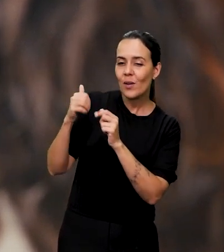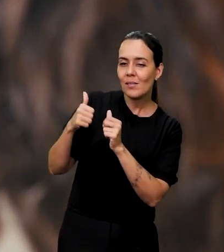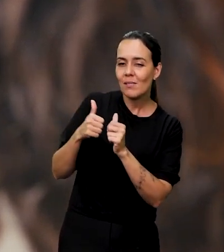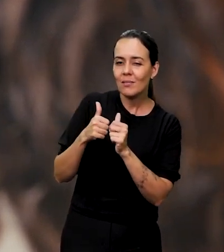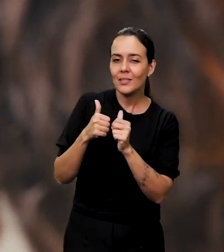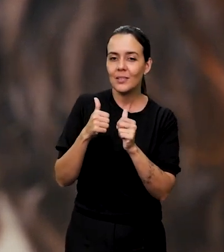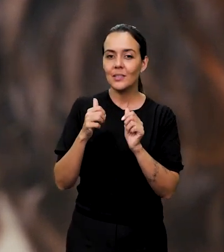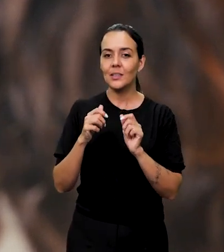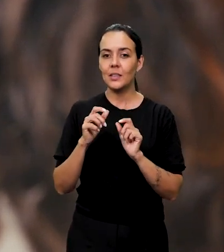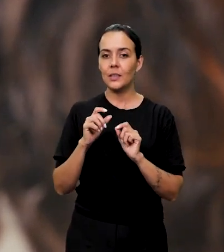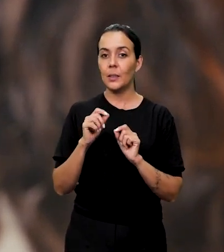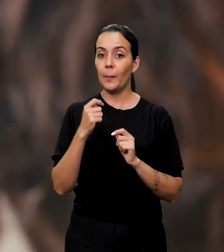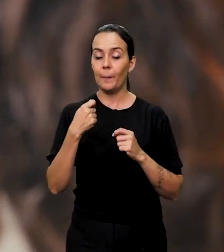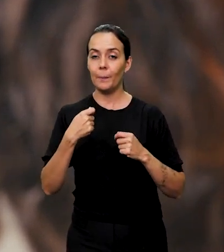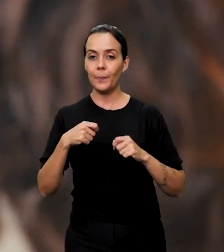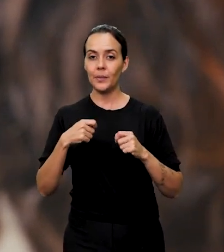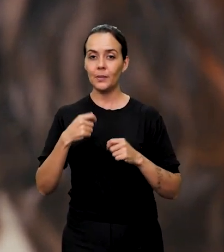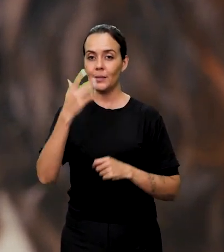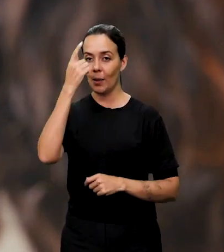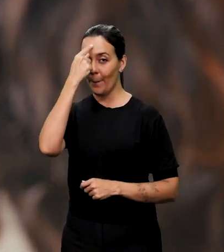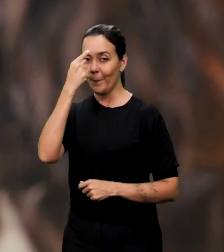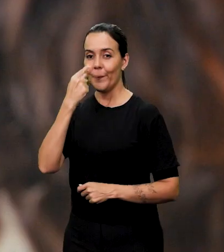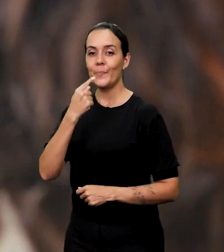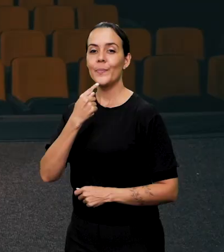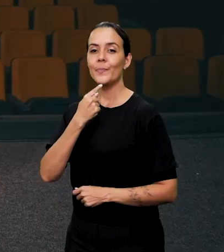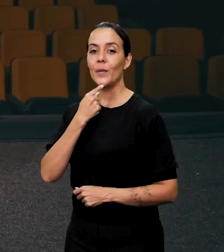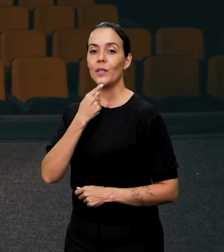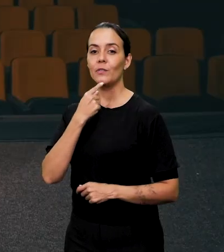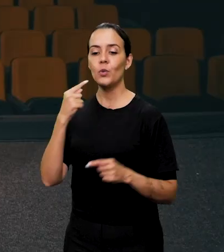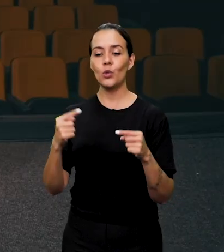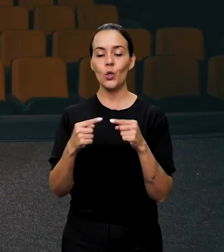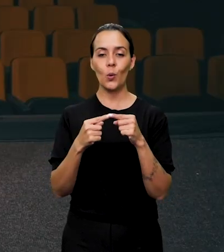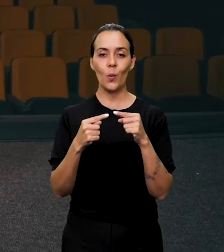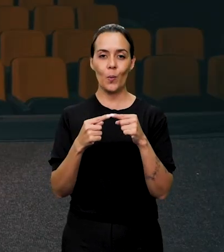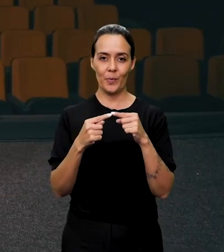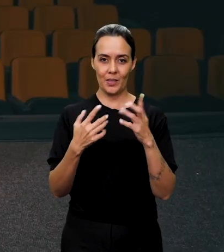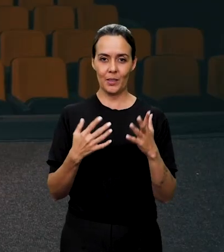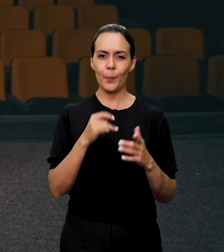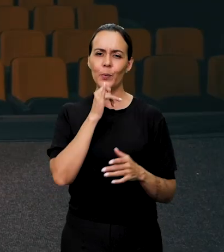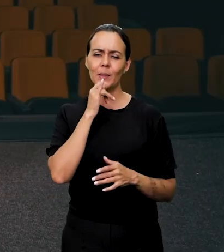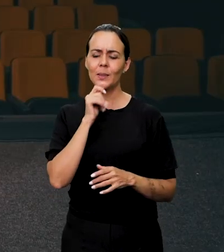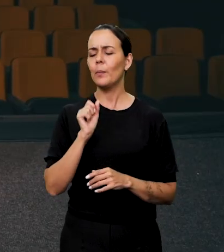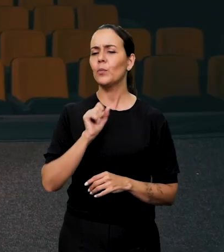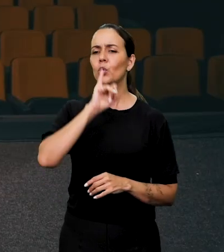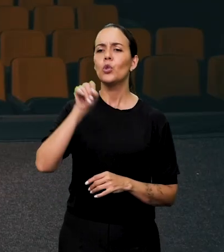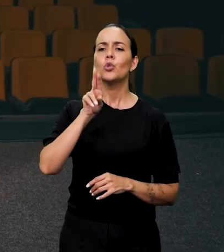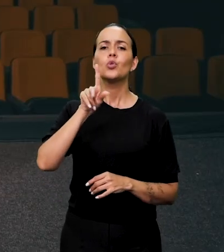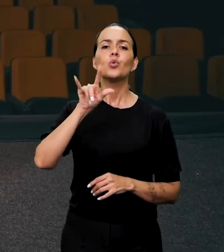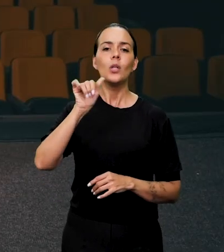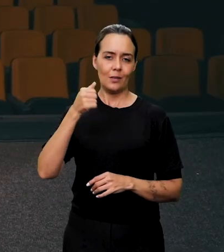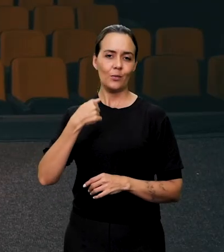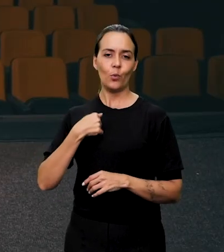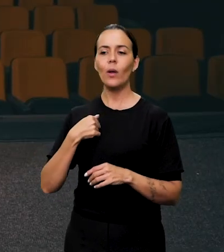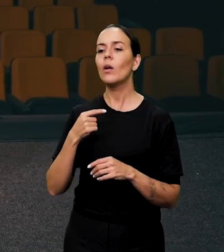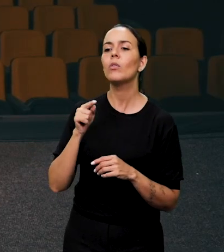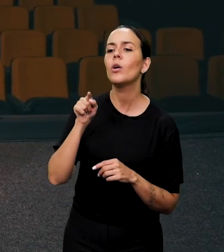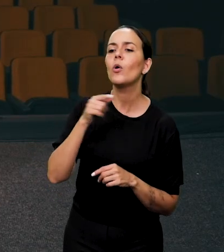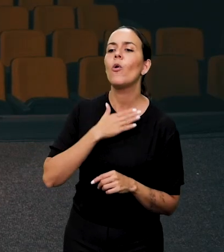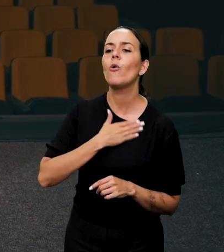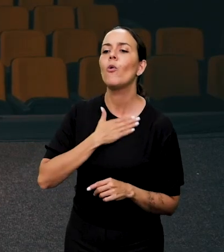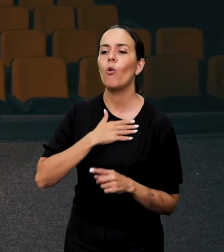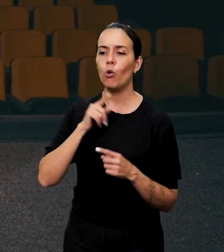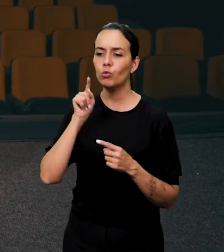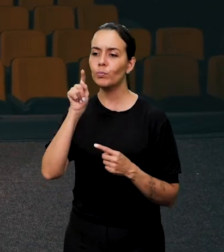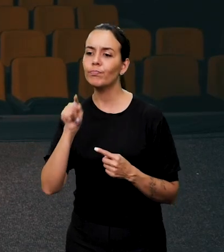se especializar ou criar um certo perfil, assim. Coisas que o Juliano gosta. O Juliano clica nesse filme, aí aparecem mais 3 que